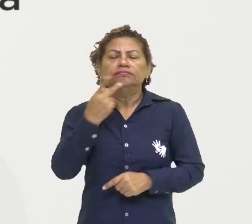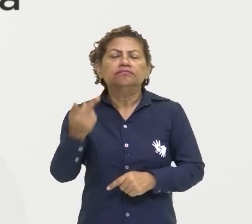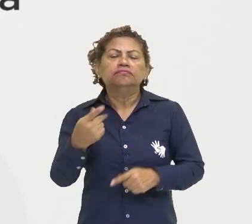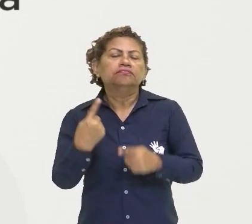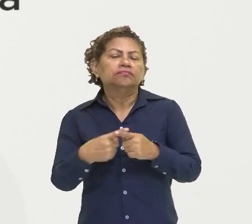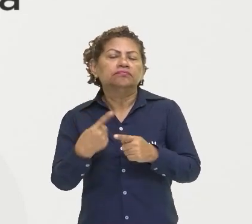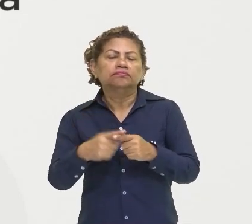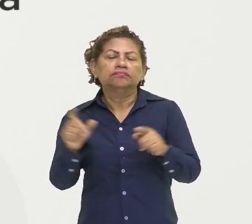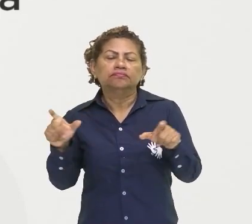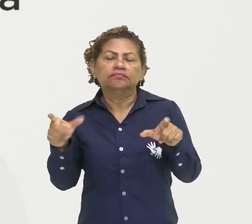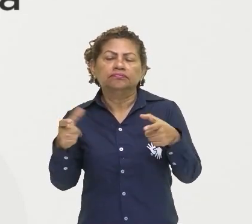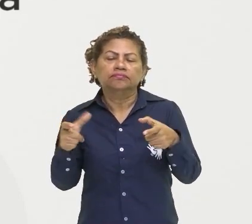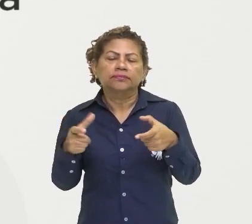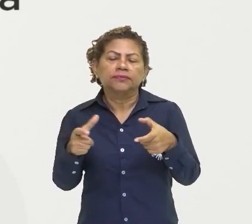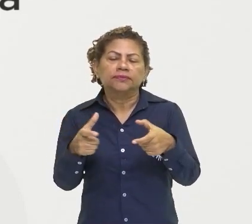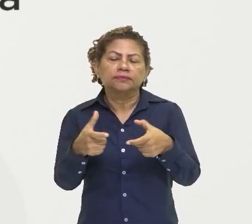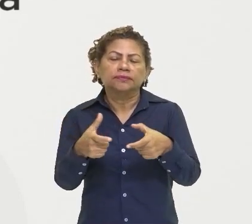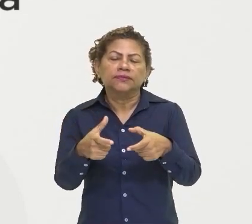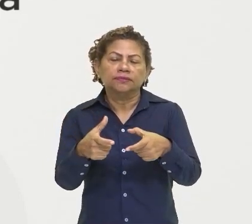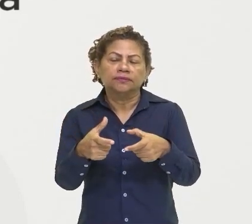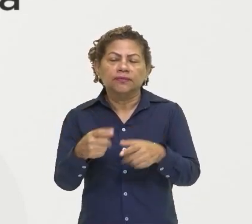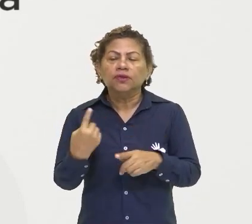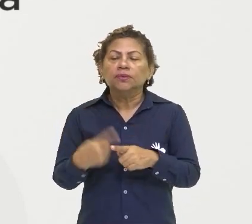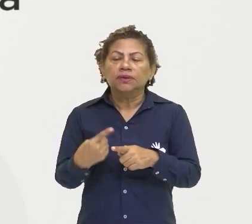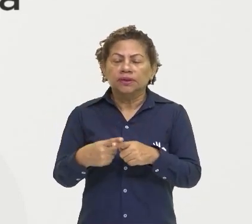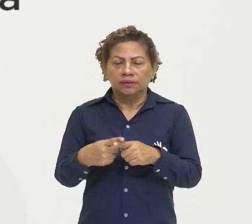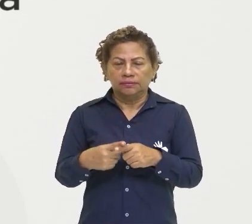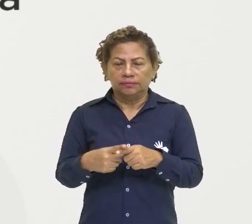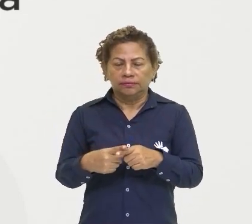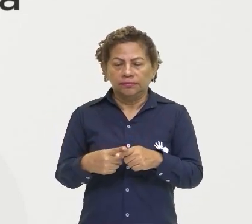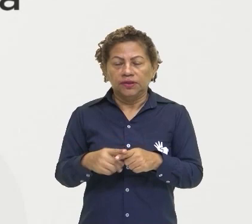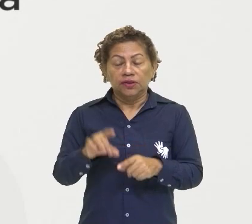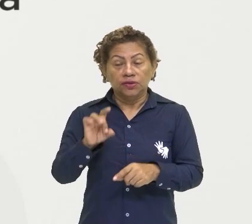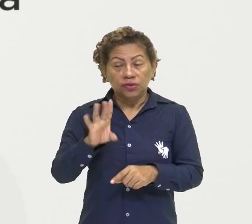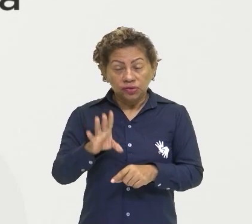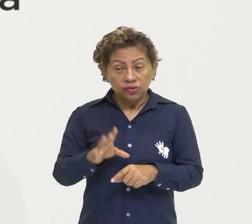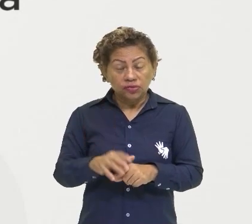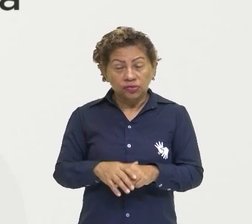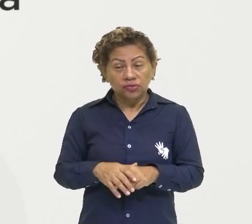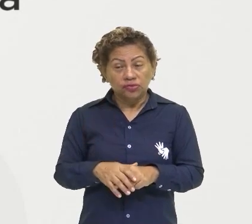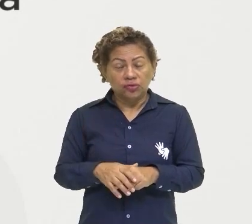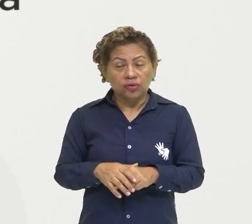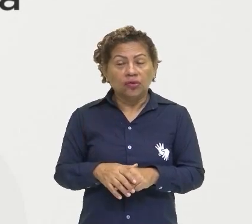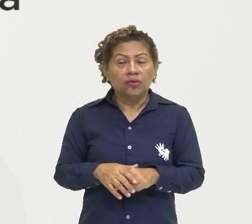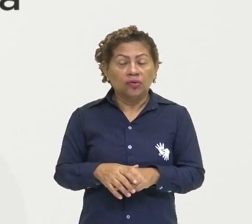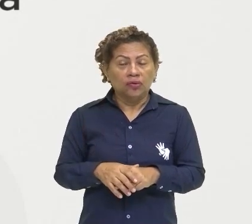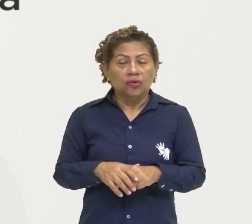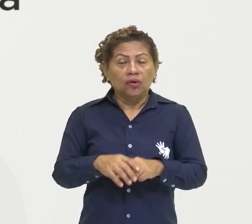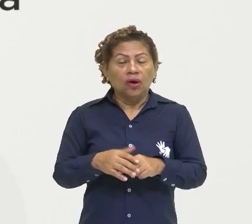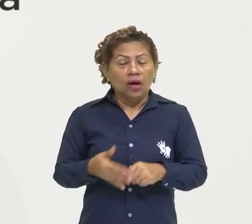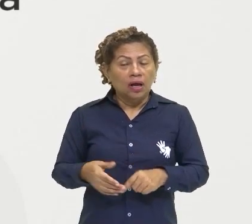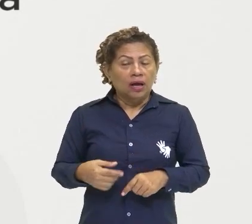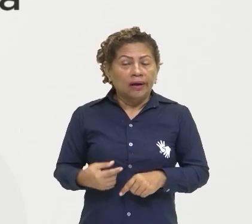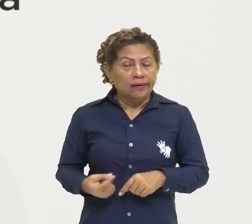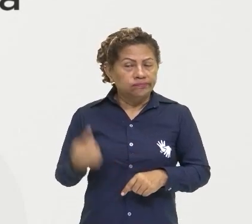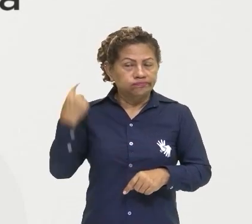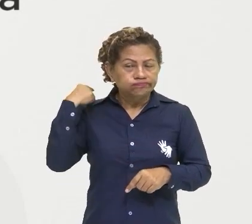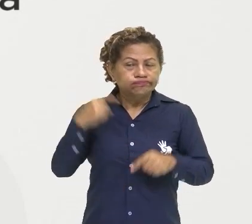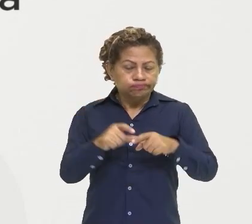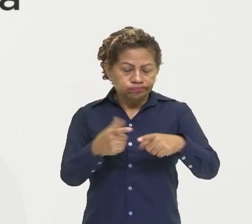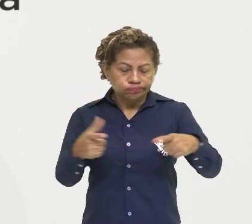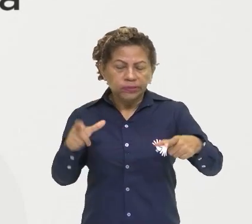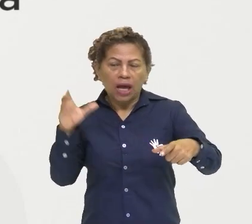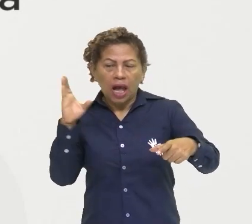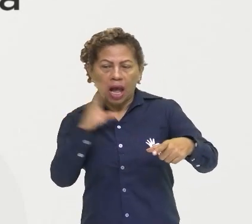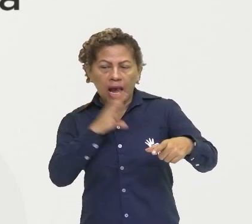tenha parado de crescer, só não cresce no mesmo ritmo que crescia outrora, em outro